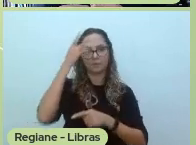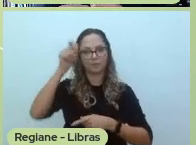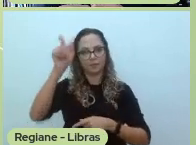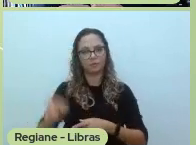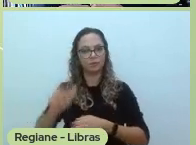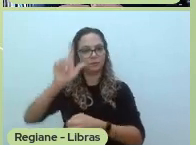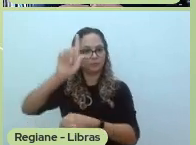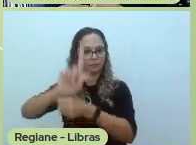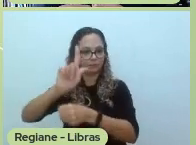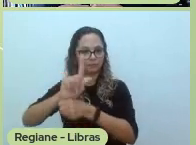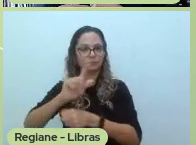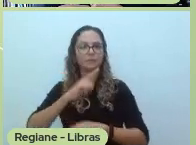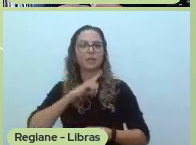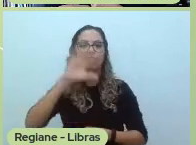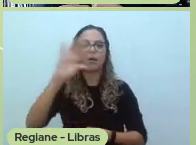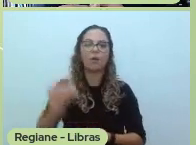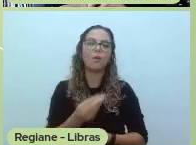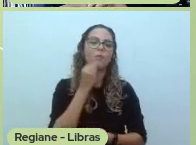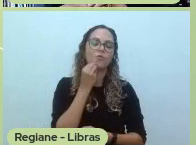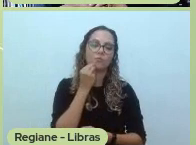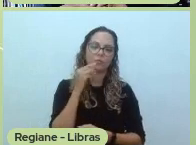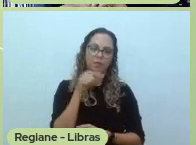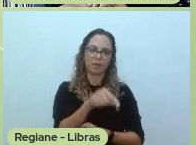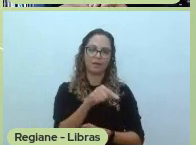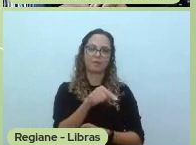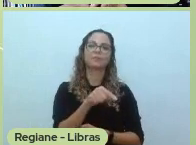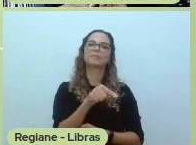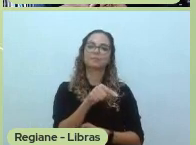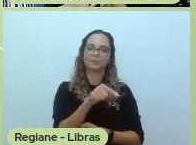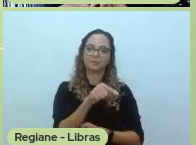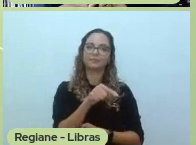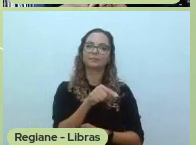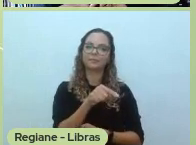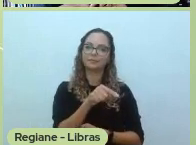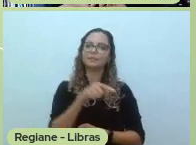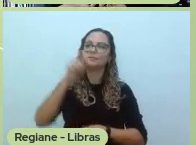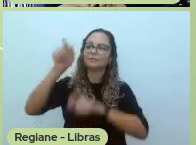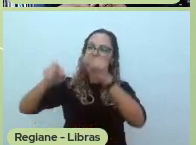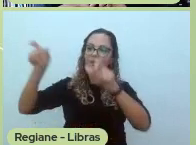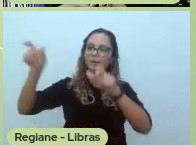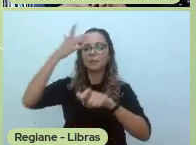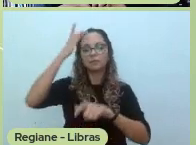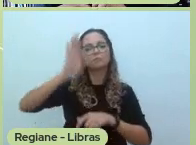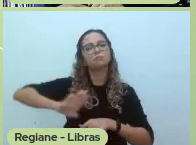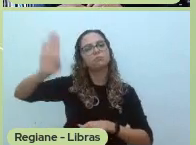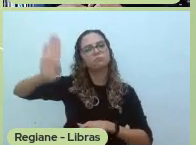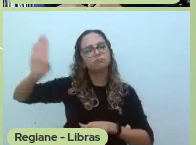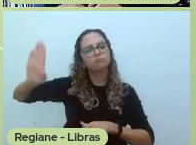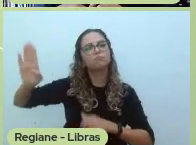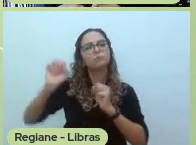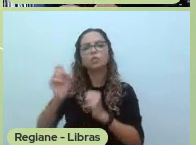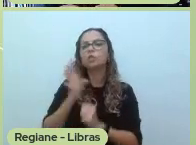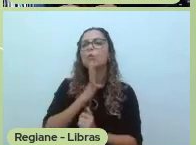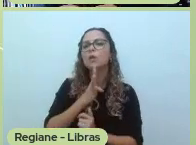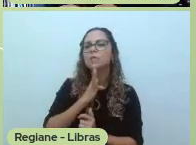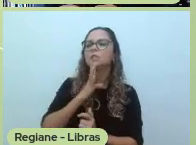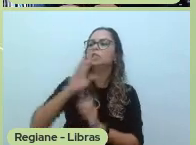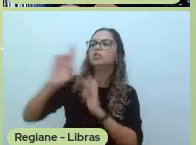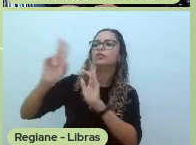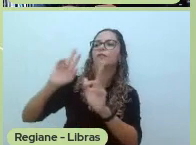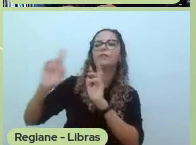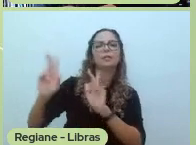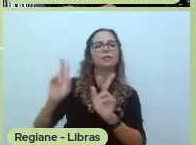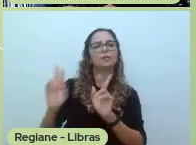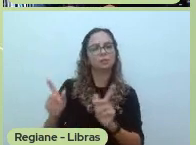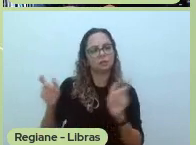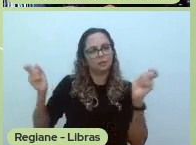oportunidade em aberto no seu time, ela possa conhecer candidatos e candidatas em diferentes perspectivas, né? Então, a gente tem